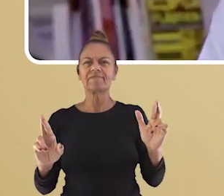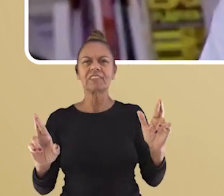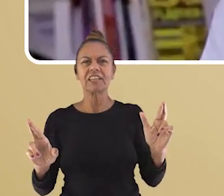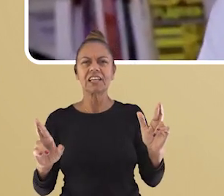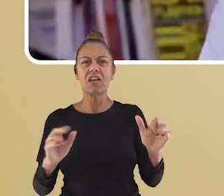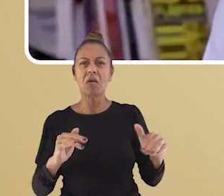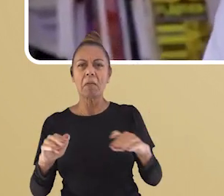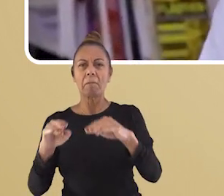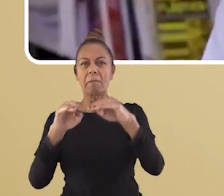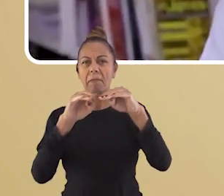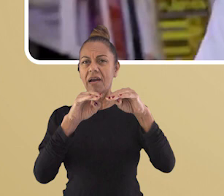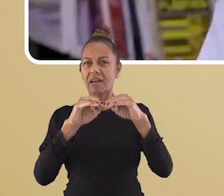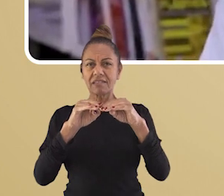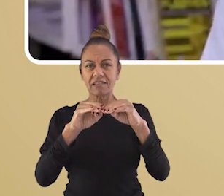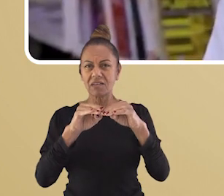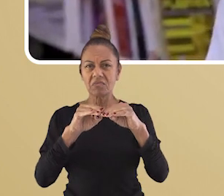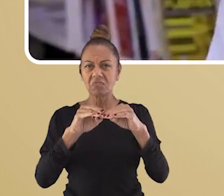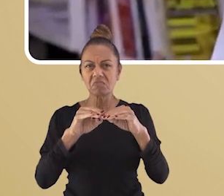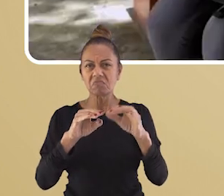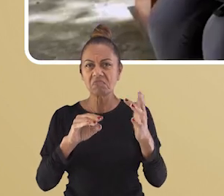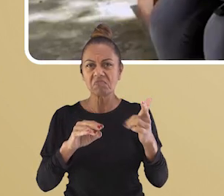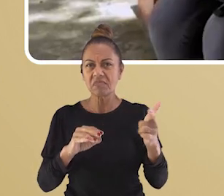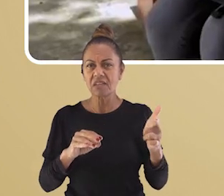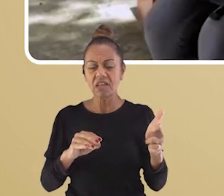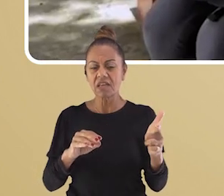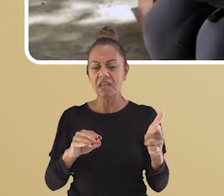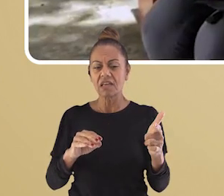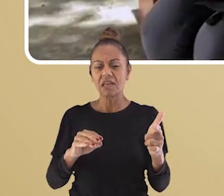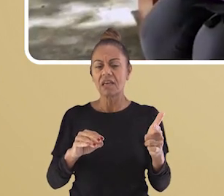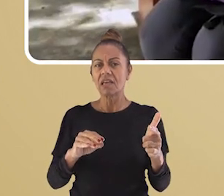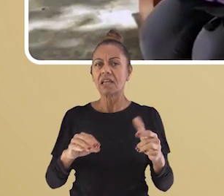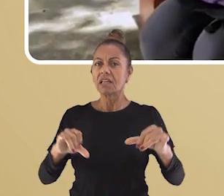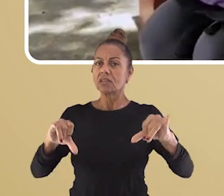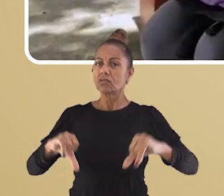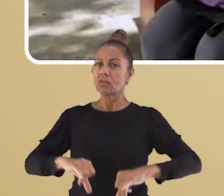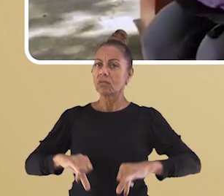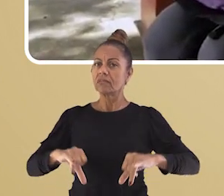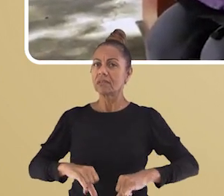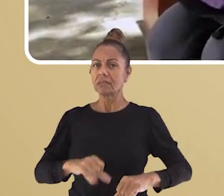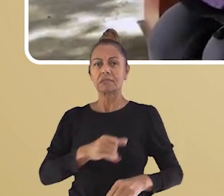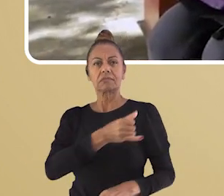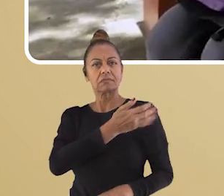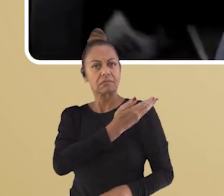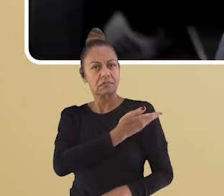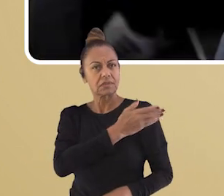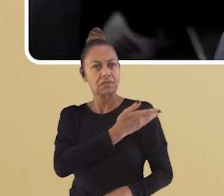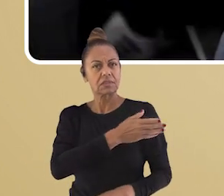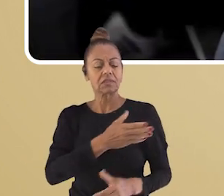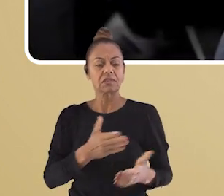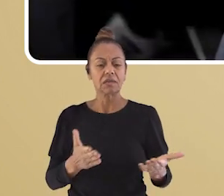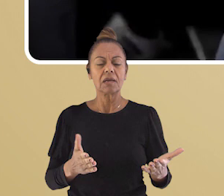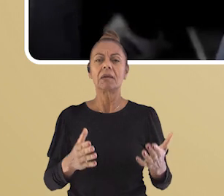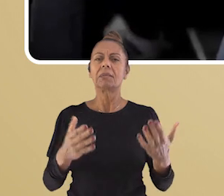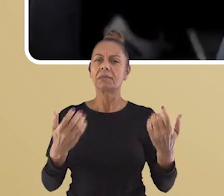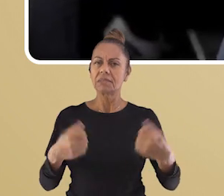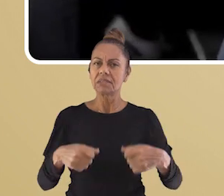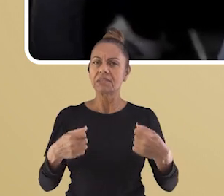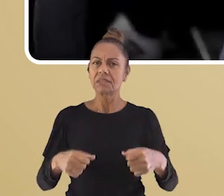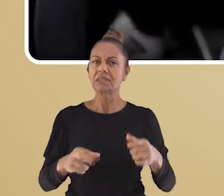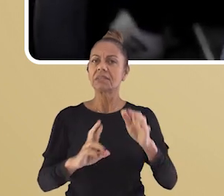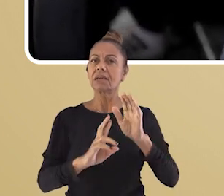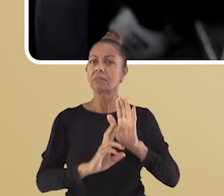linguagem padrão, uma linguagem que deve ser usada de modo padrão, ele está sofrendo preconceito com isso. Agora, deve-se